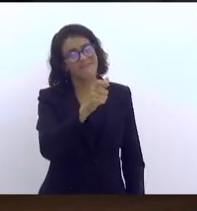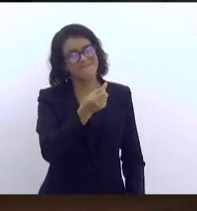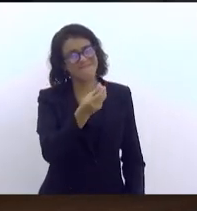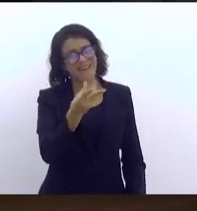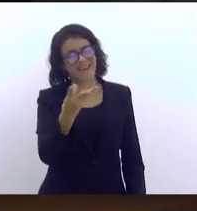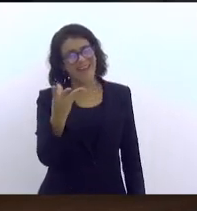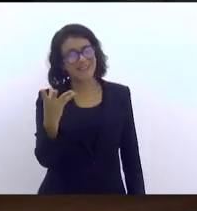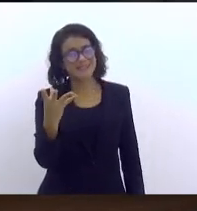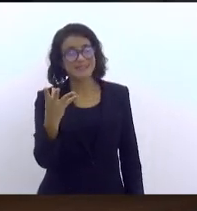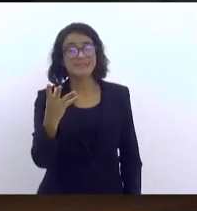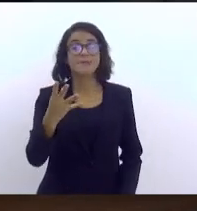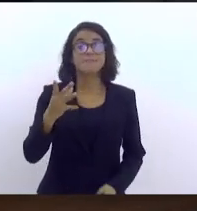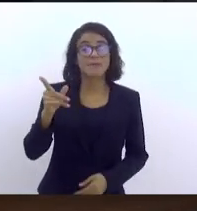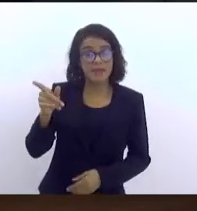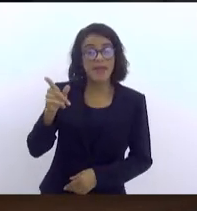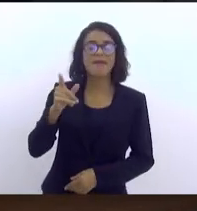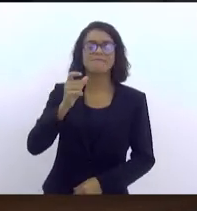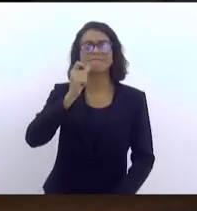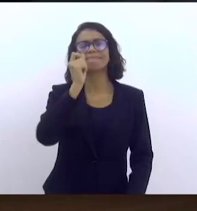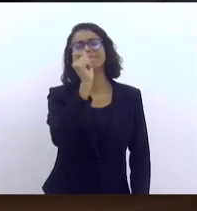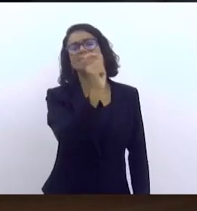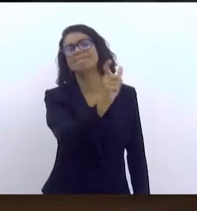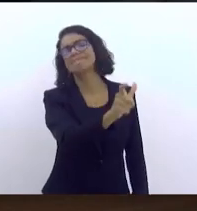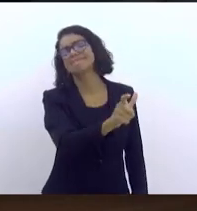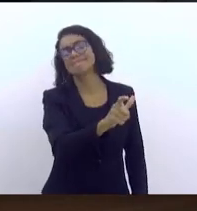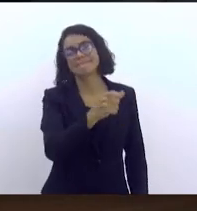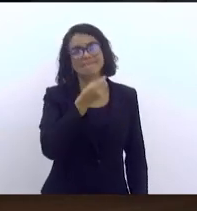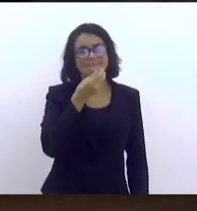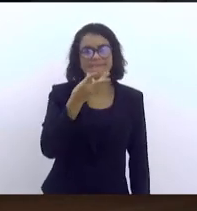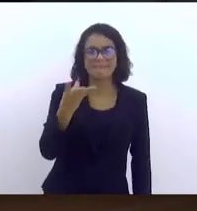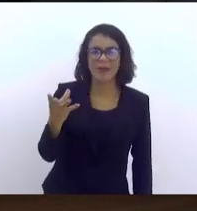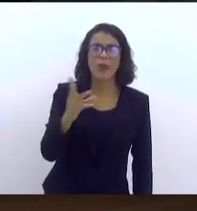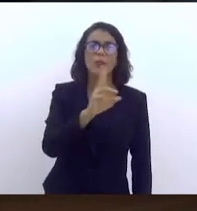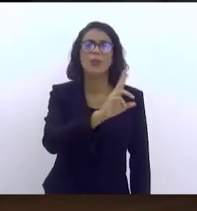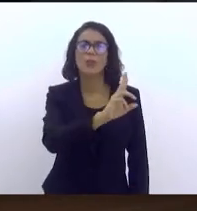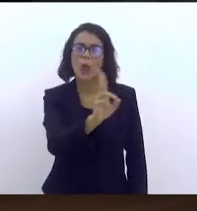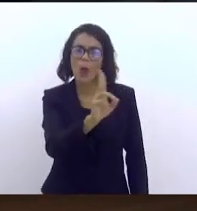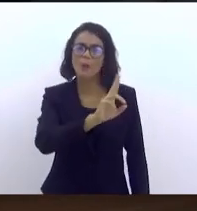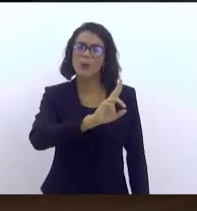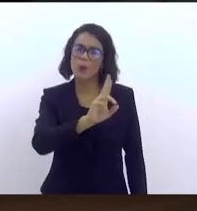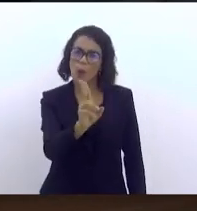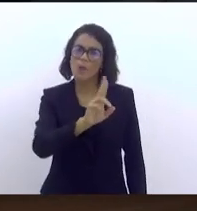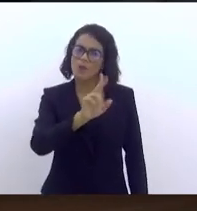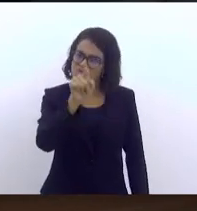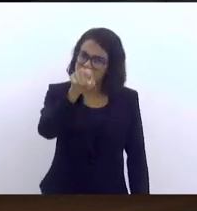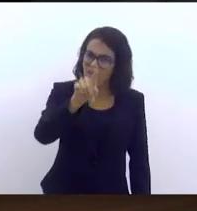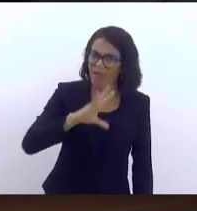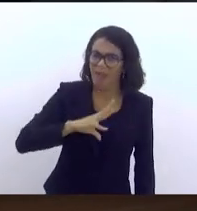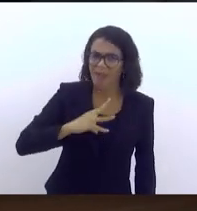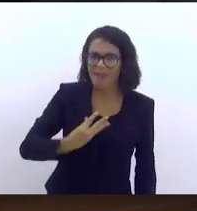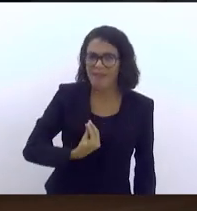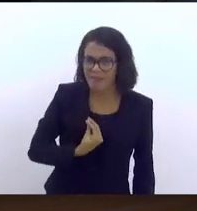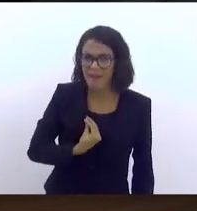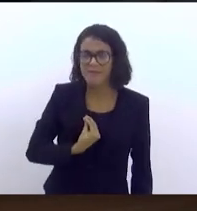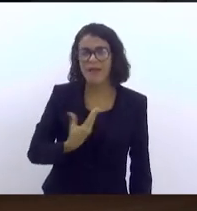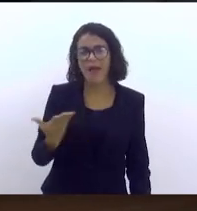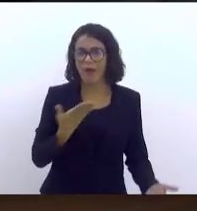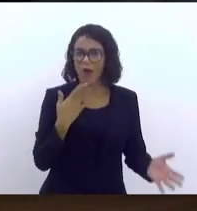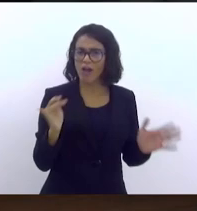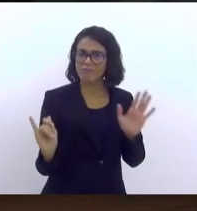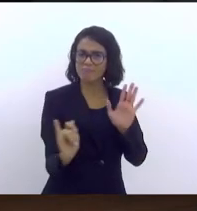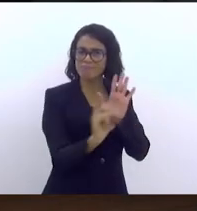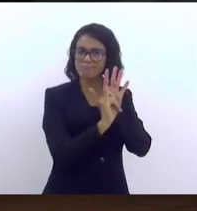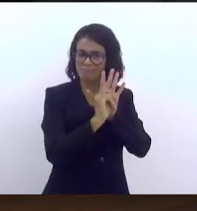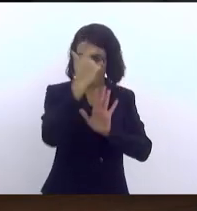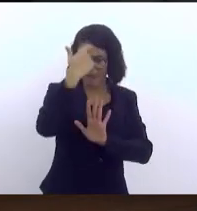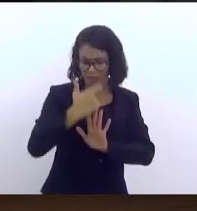ele ressaltava novamente que o qual era o nome dele que ele era uma pessoa trans que agora eles se identifica com